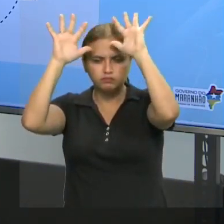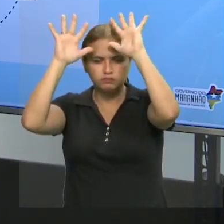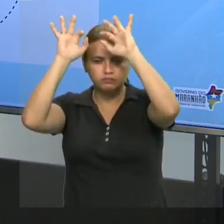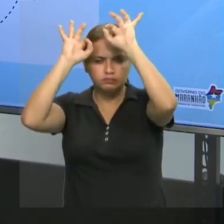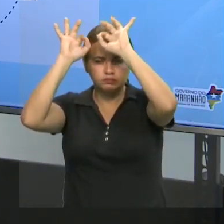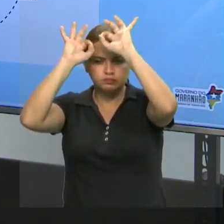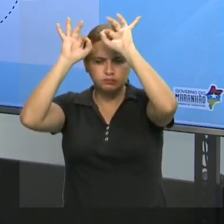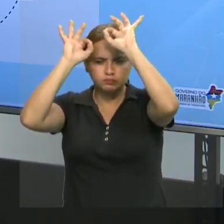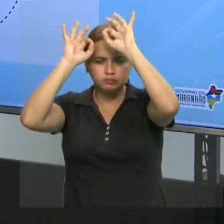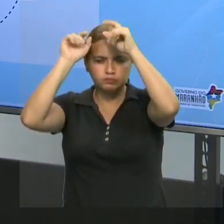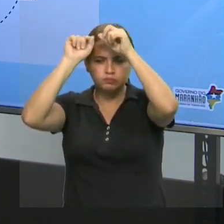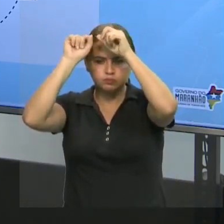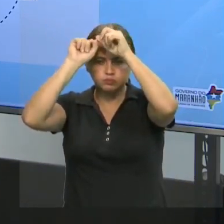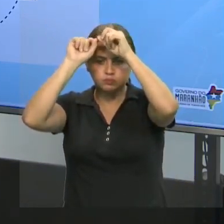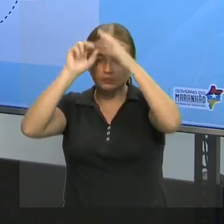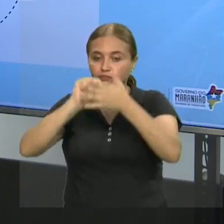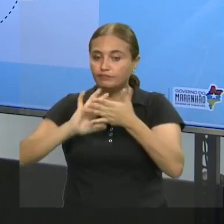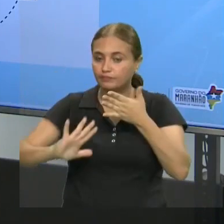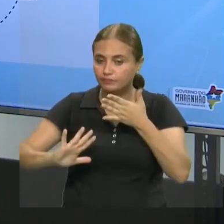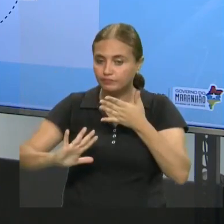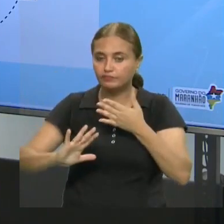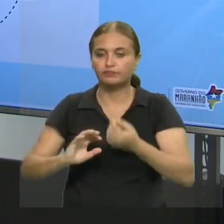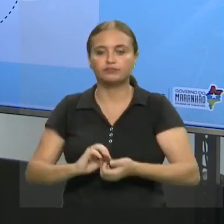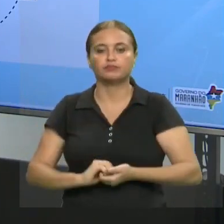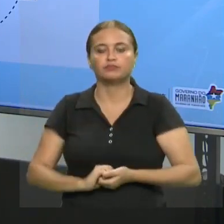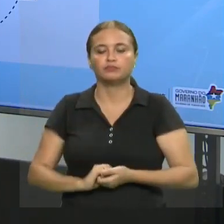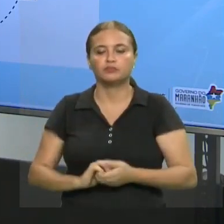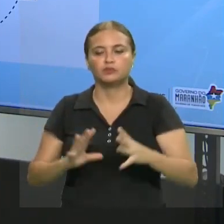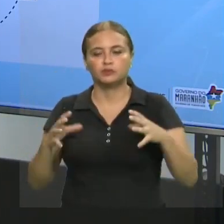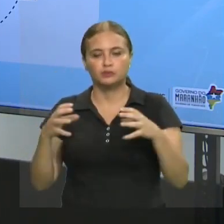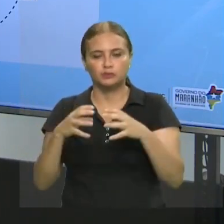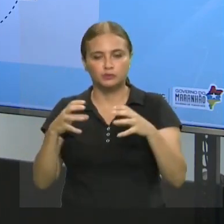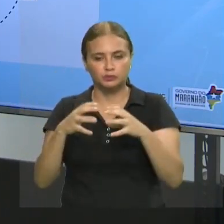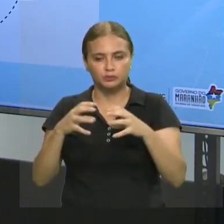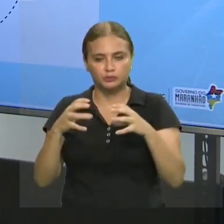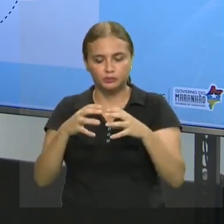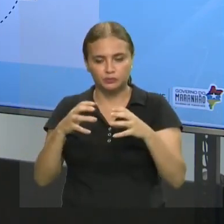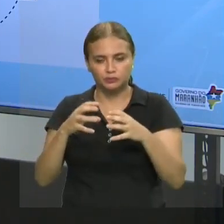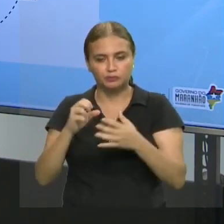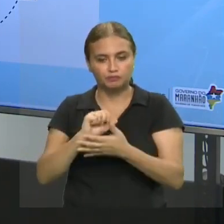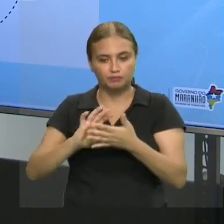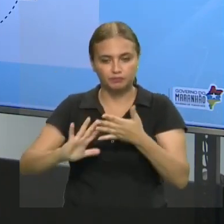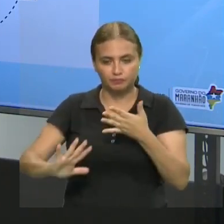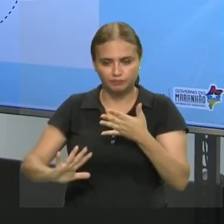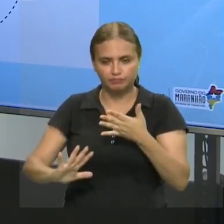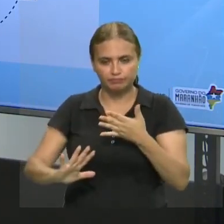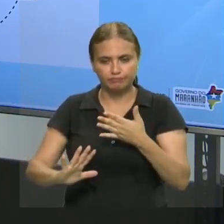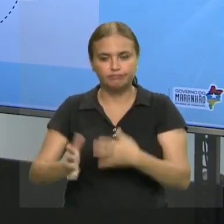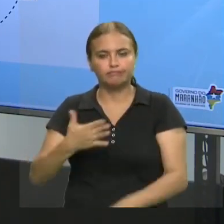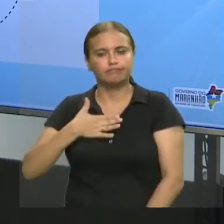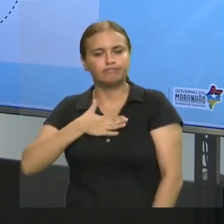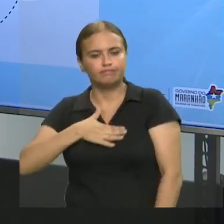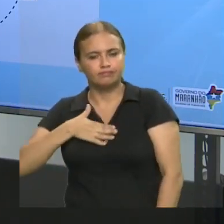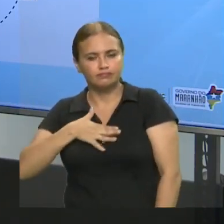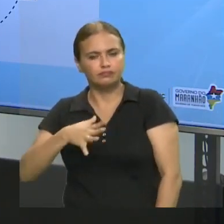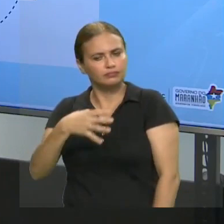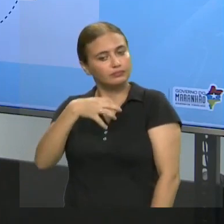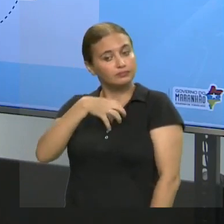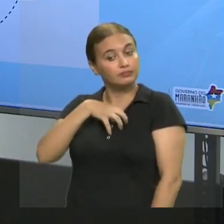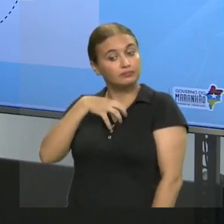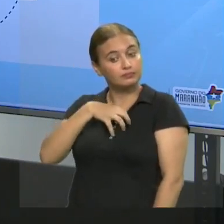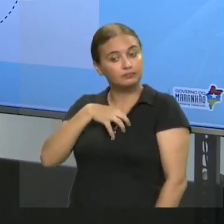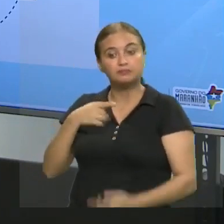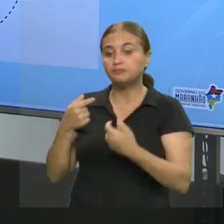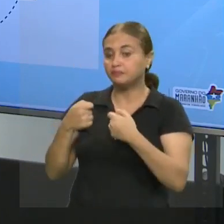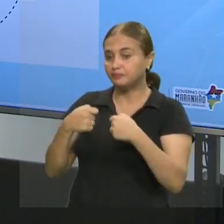a realizar uma atividade, uma ação ou um conjunto de ações, né, que te causa algum tipo de satisfação.